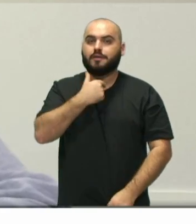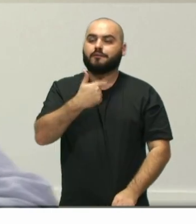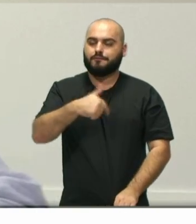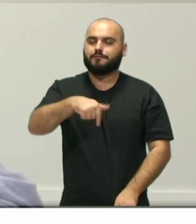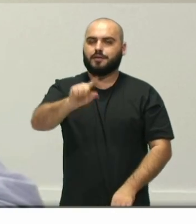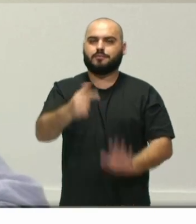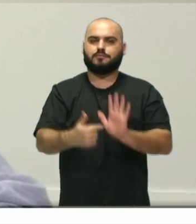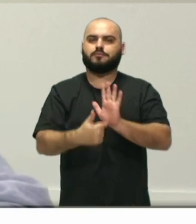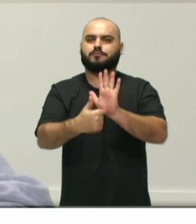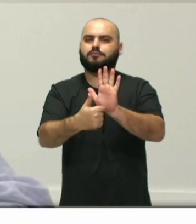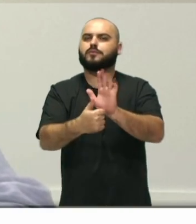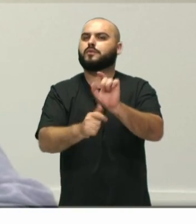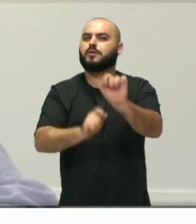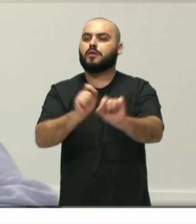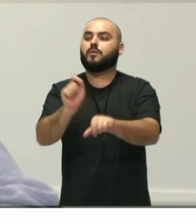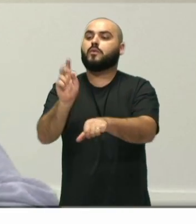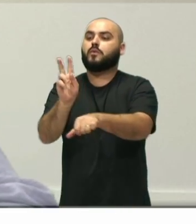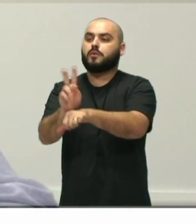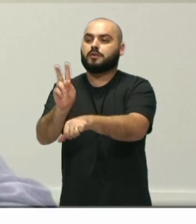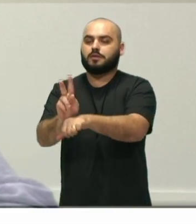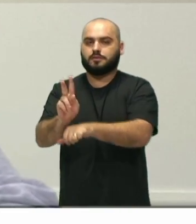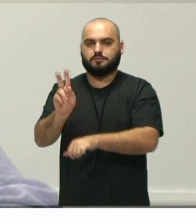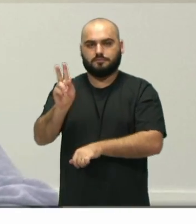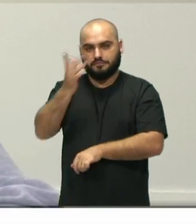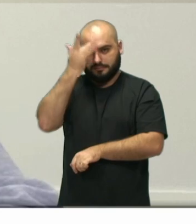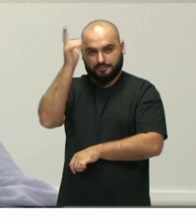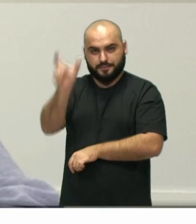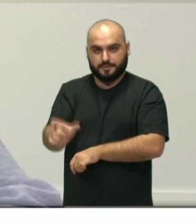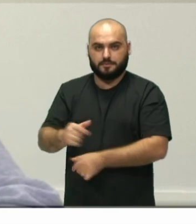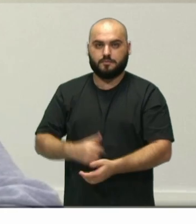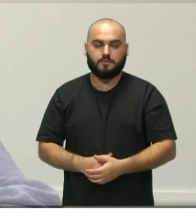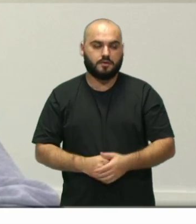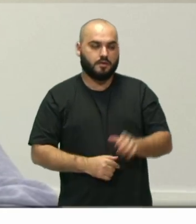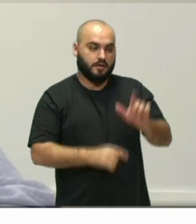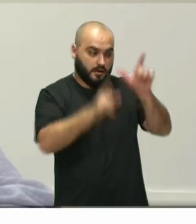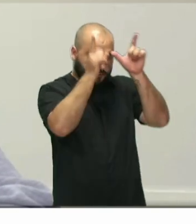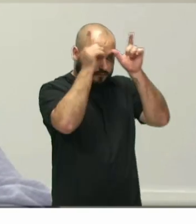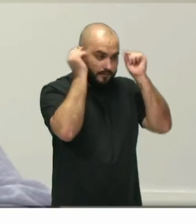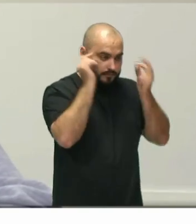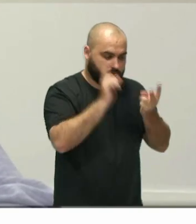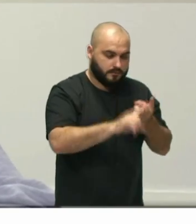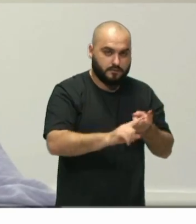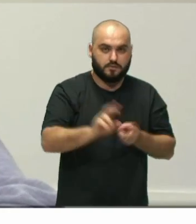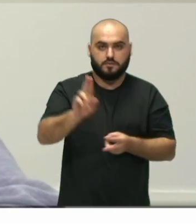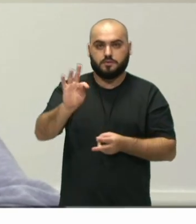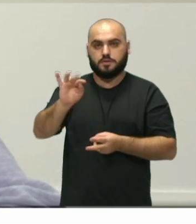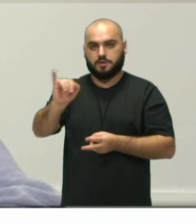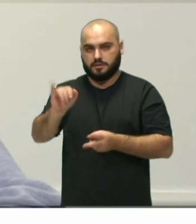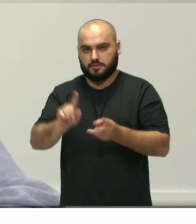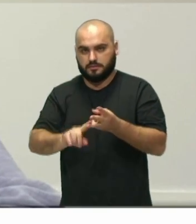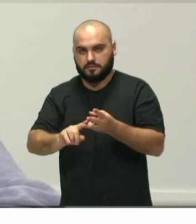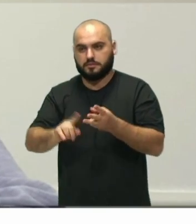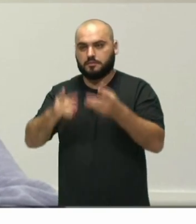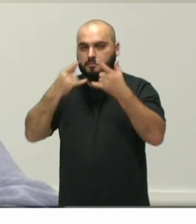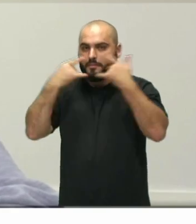essas de cuidado com as pessoas, leitos de enfermarias, leitos de UTI, a questão de distribuição de máscara também na